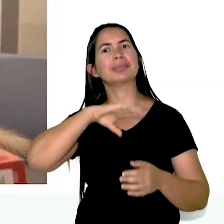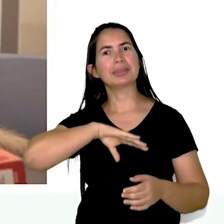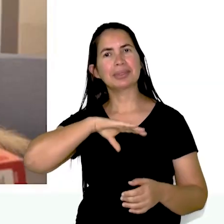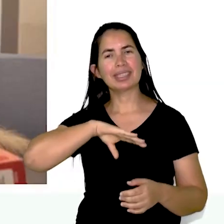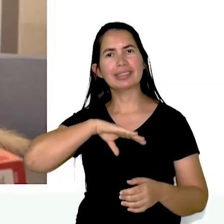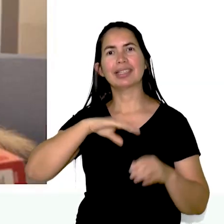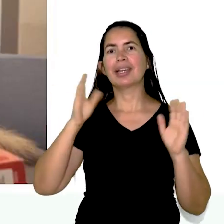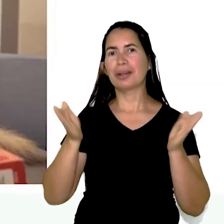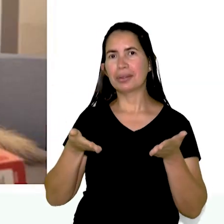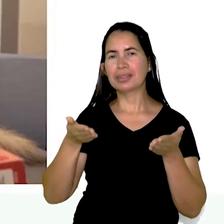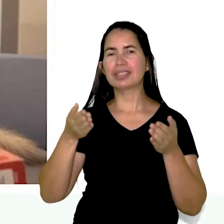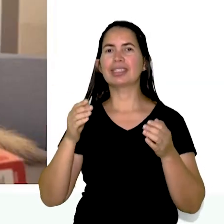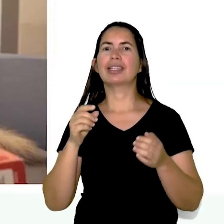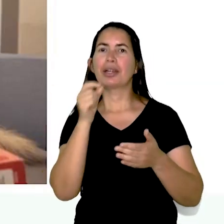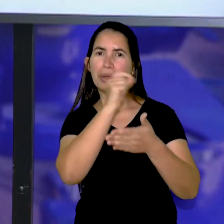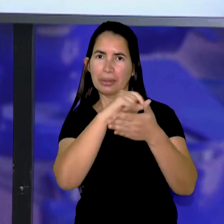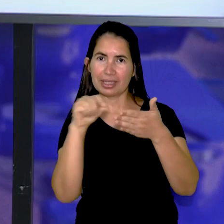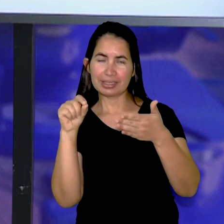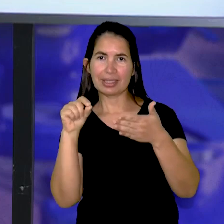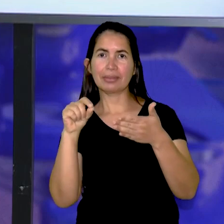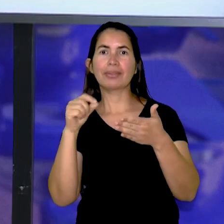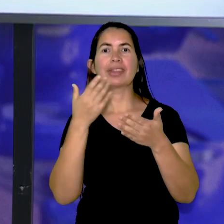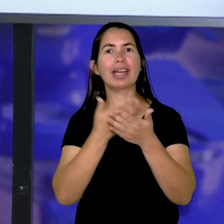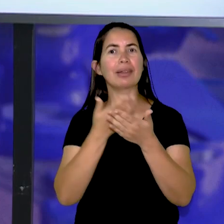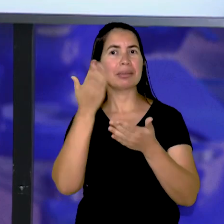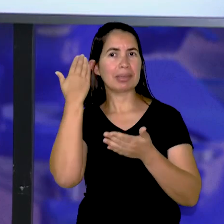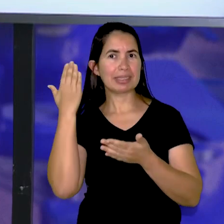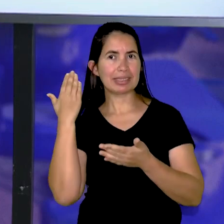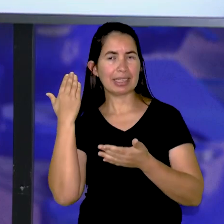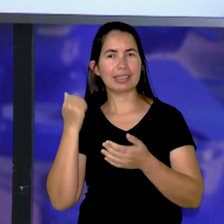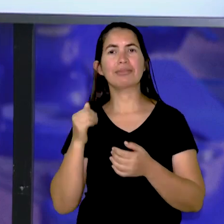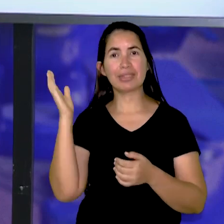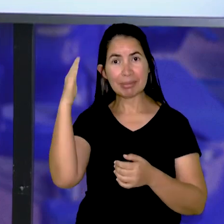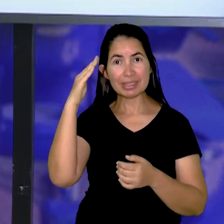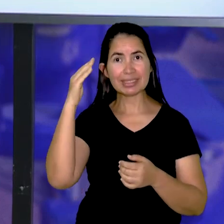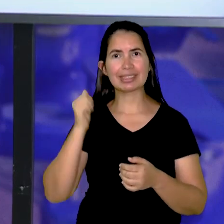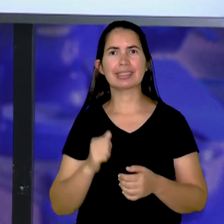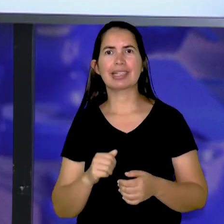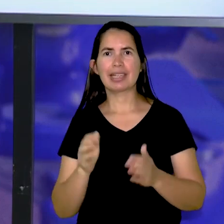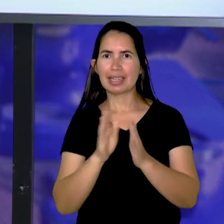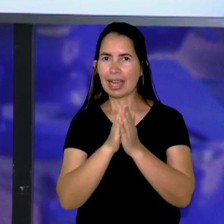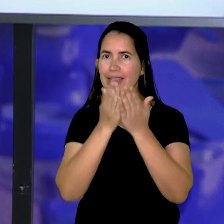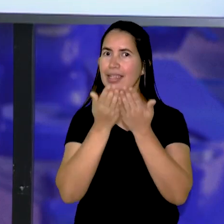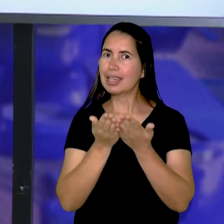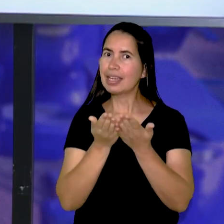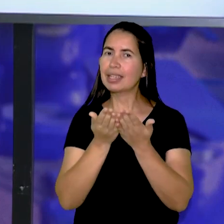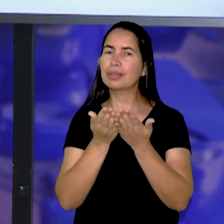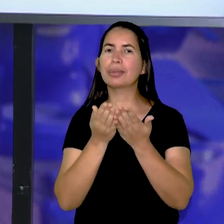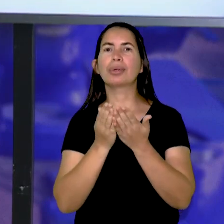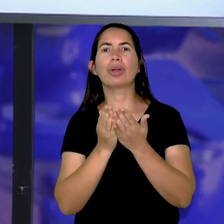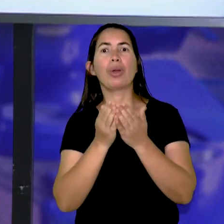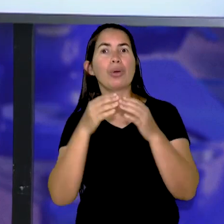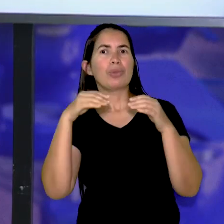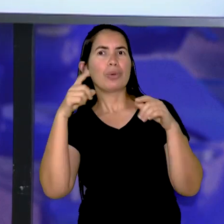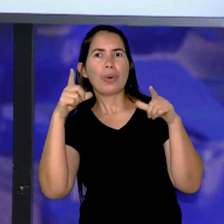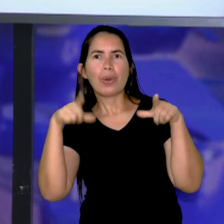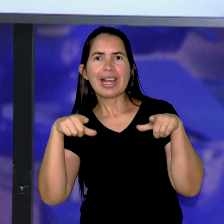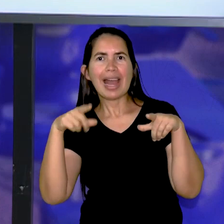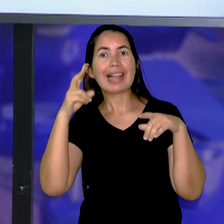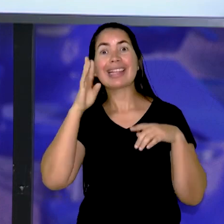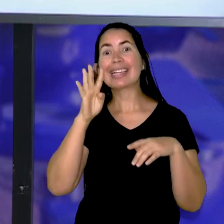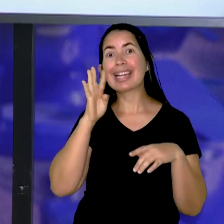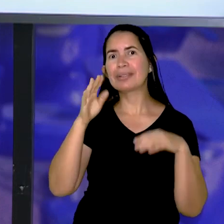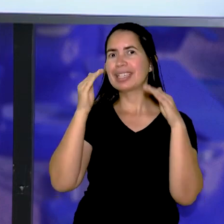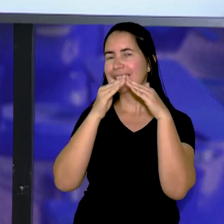portuguesa. Hoje vamos fazer a correção da aula anterior. Vamos lá? Peguem seus cadernos no canto bem legal da casa de